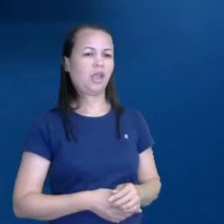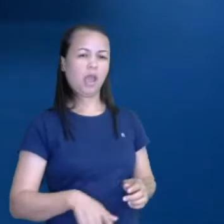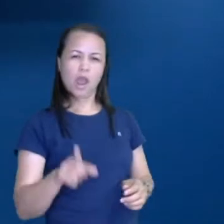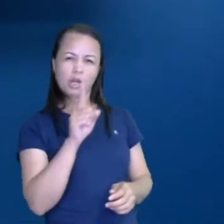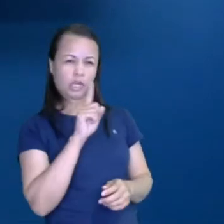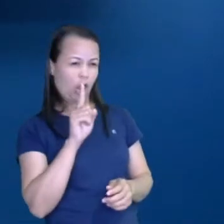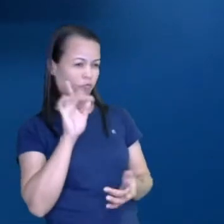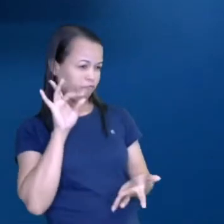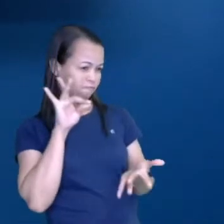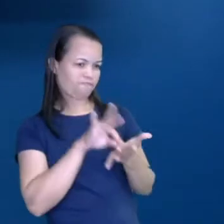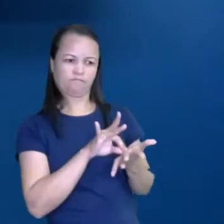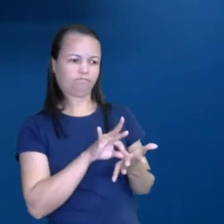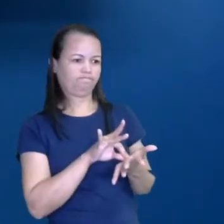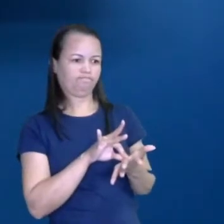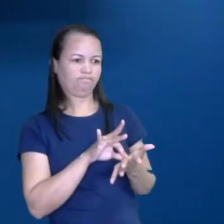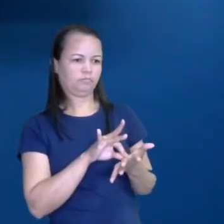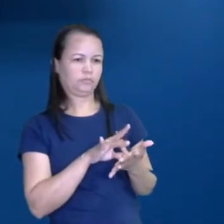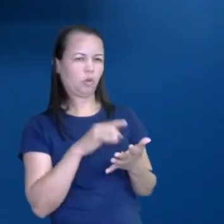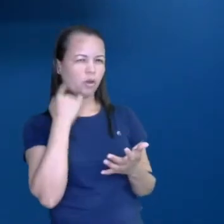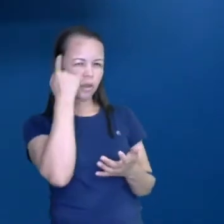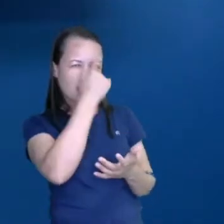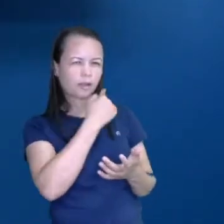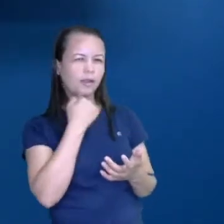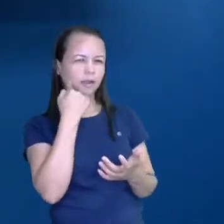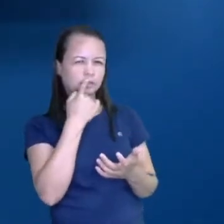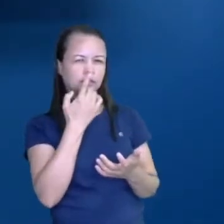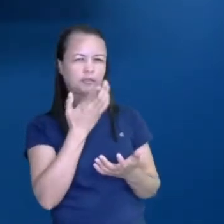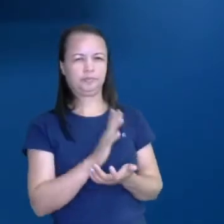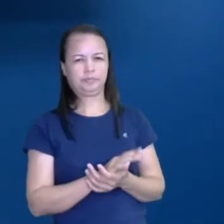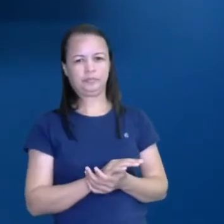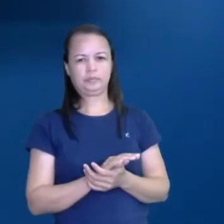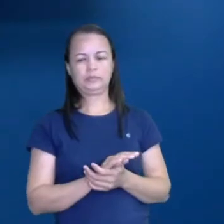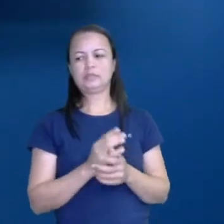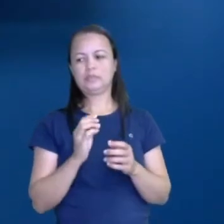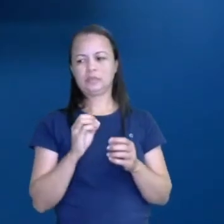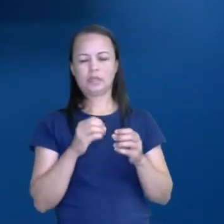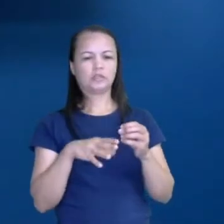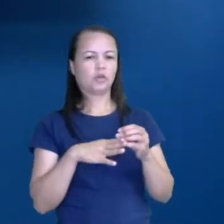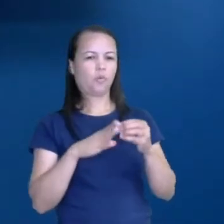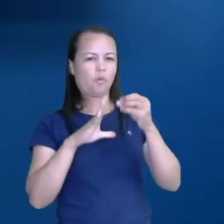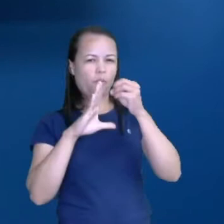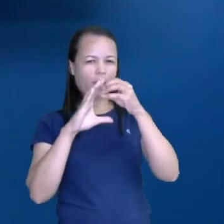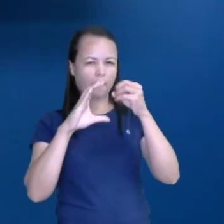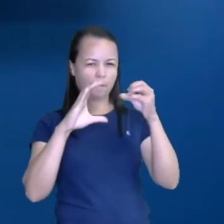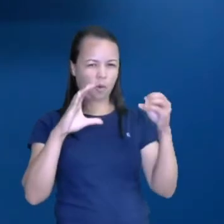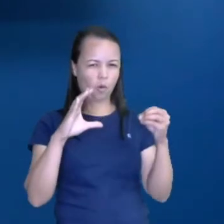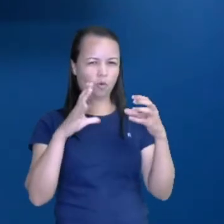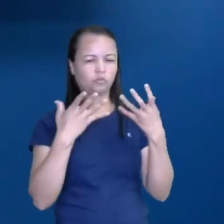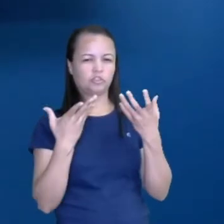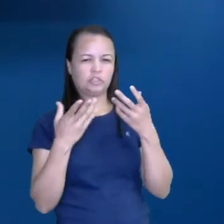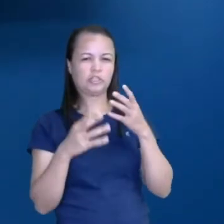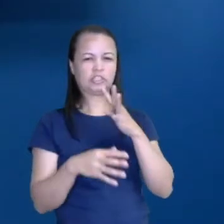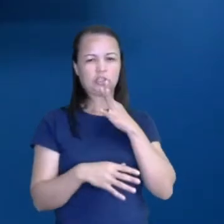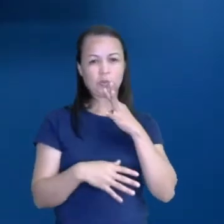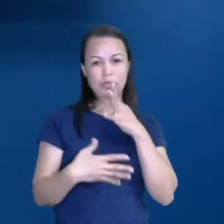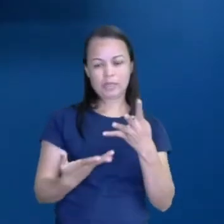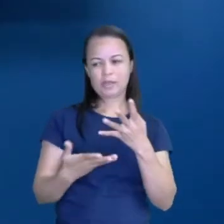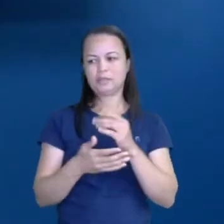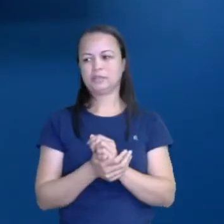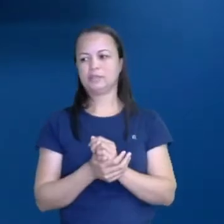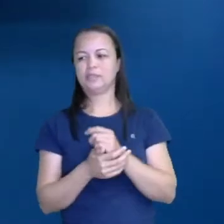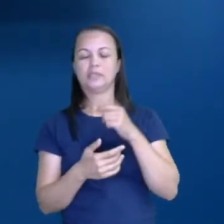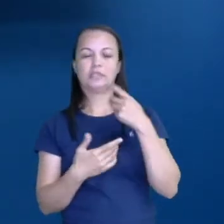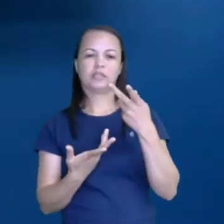Não é verdade. E olhe a carinha. São os famosos emojis que a gente conhece quando a gente conversa ali, ó,